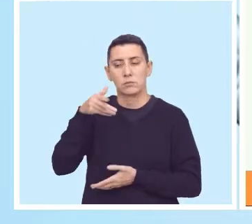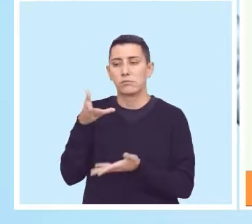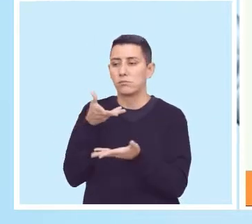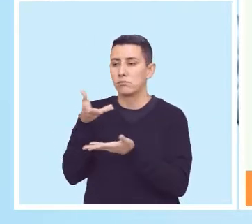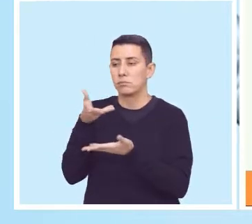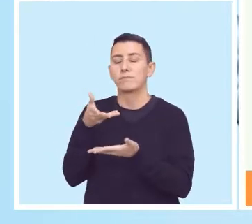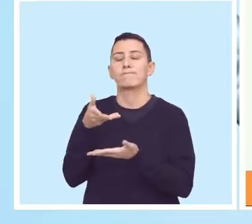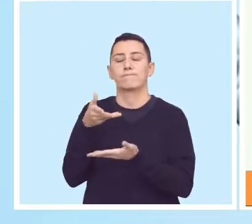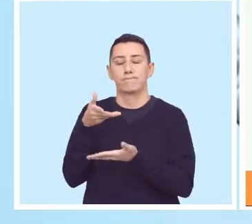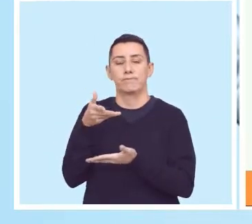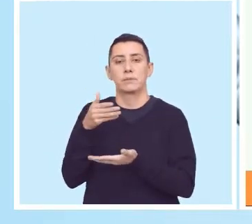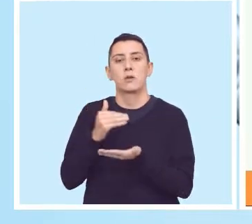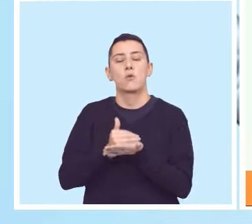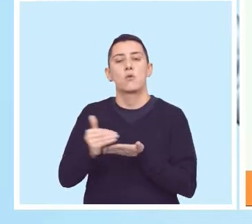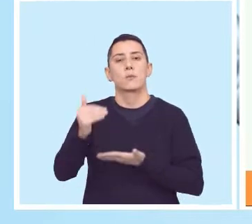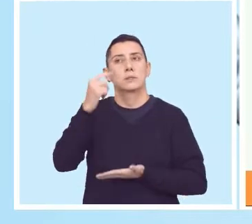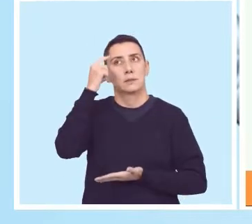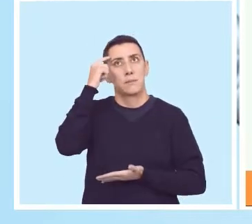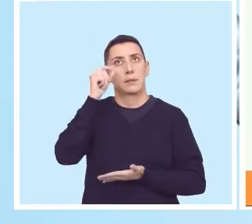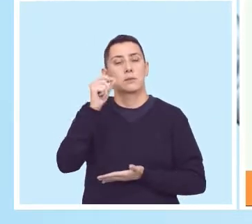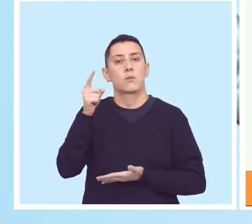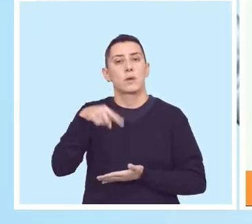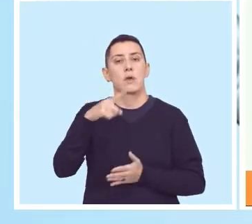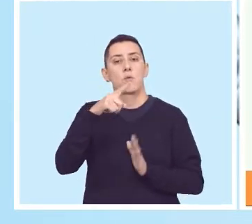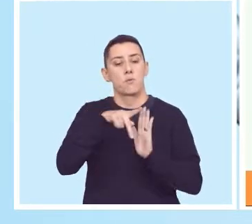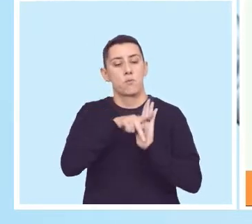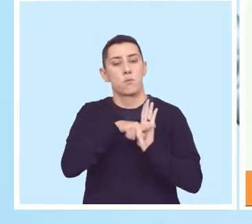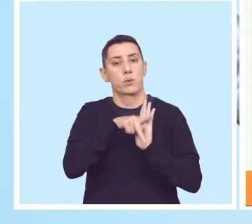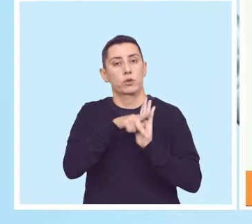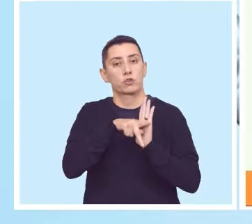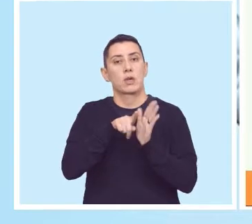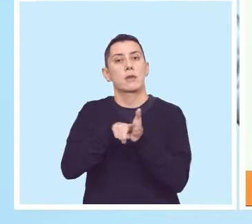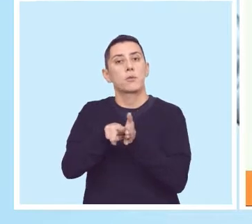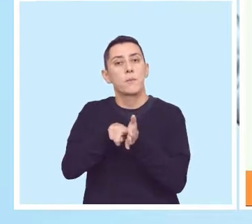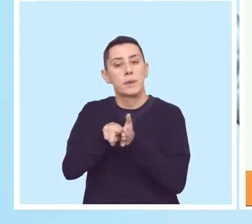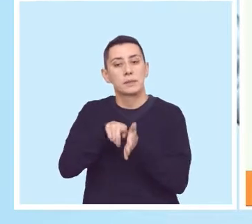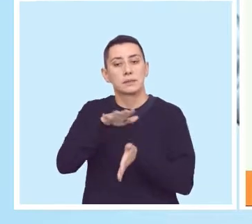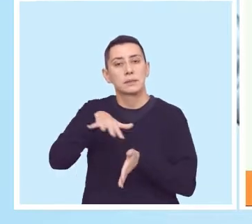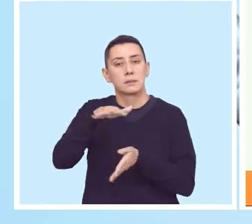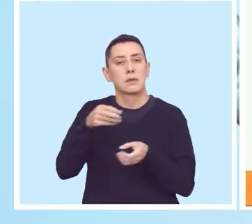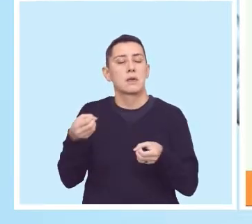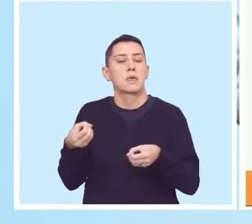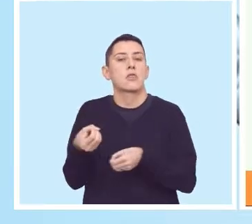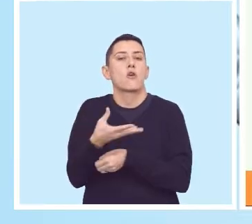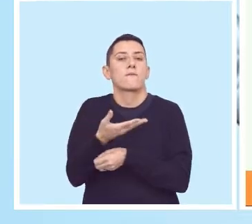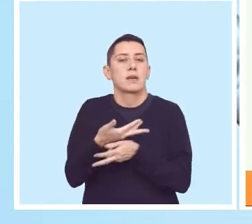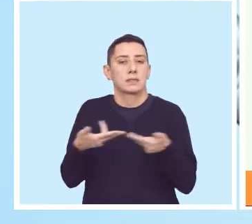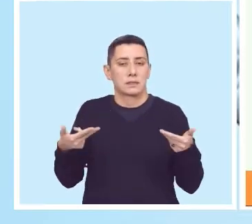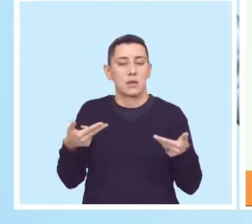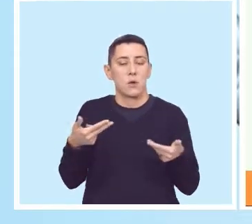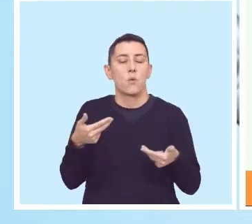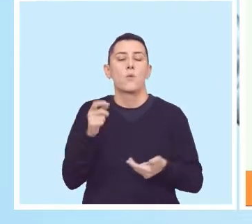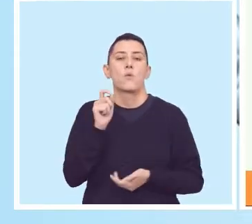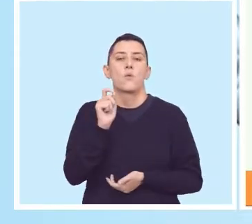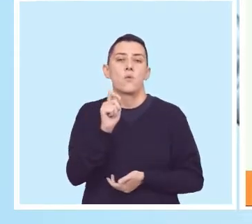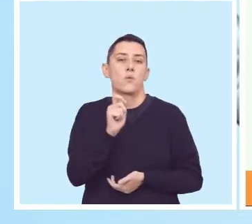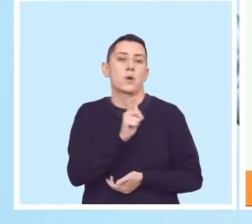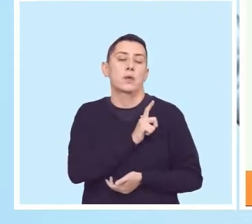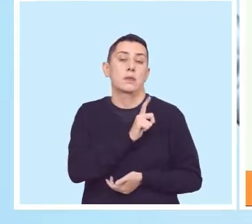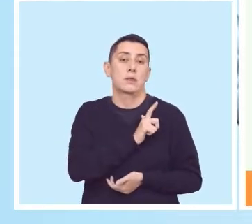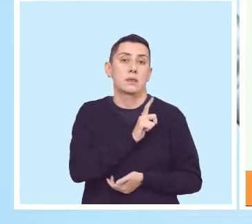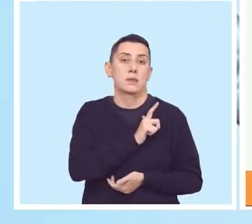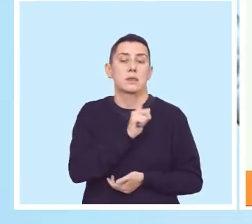nós desenvolvêssemos um projeto de pesquisa, desenvolvimento e inovação que tivesse